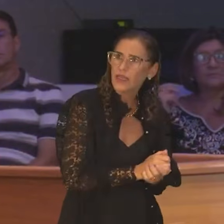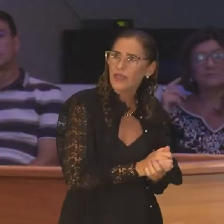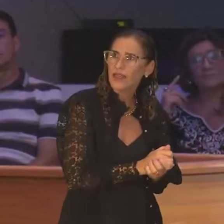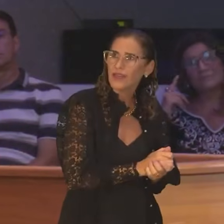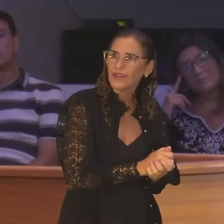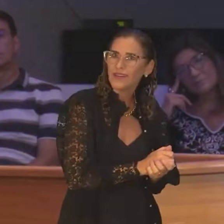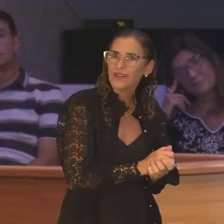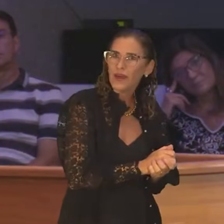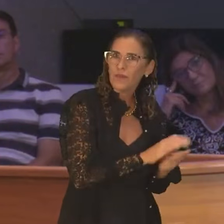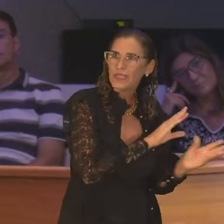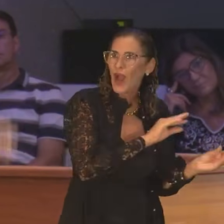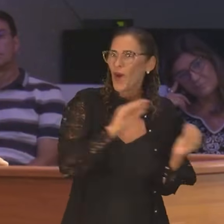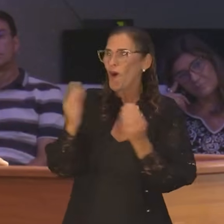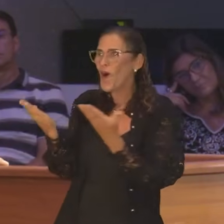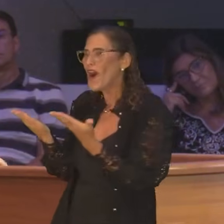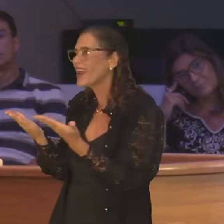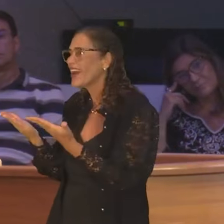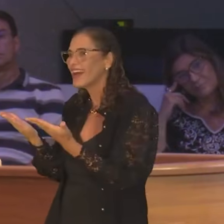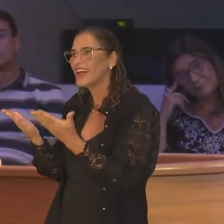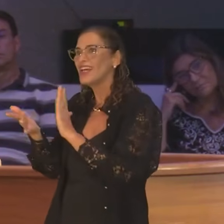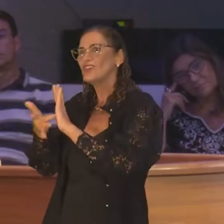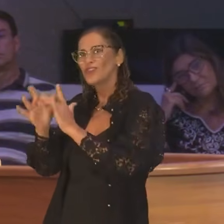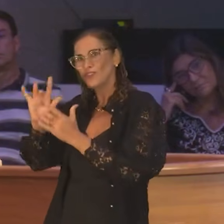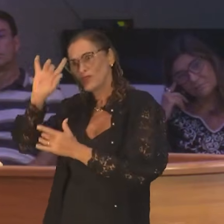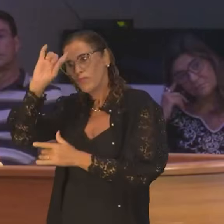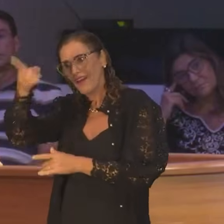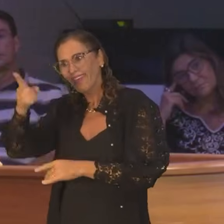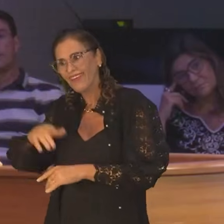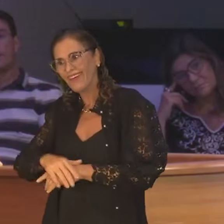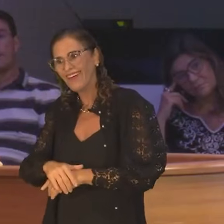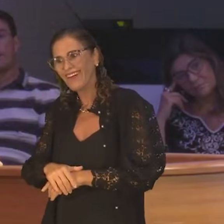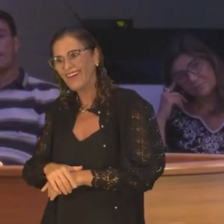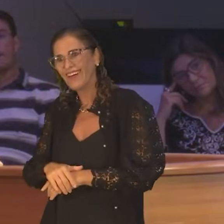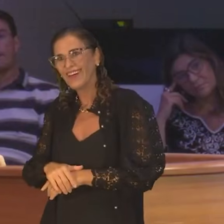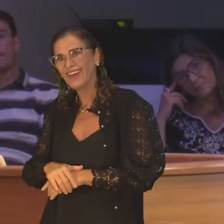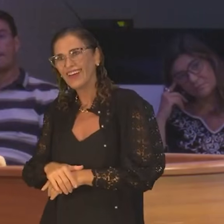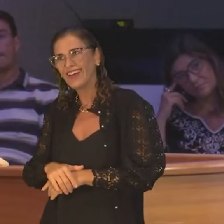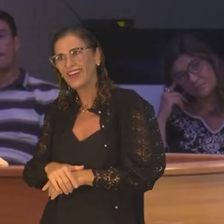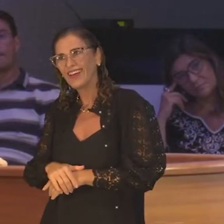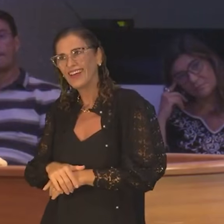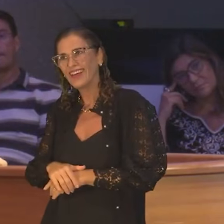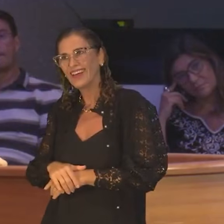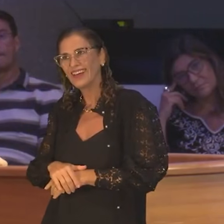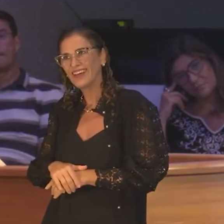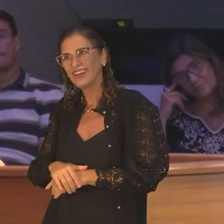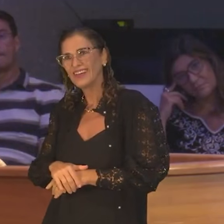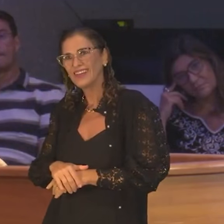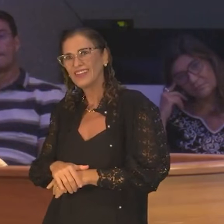Agradece que Cristo não falou isso, porque hoje seria difícil para nós, né?